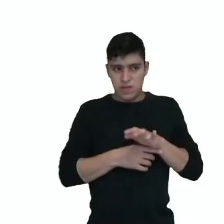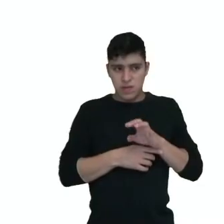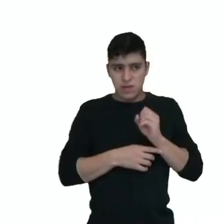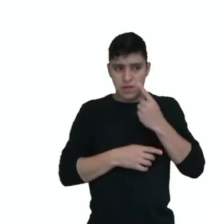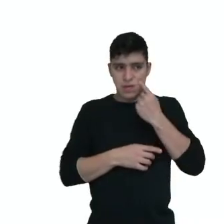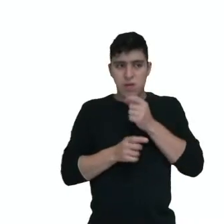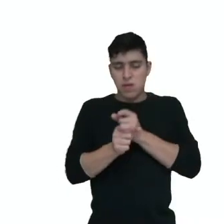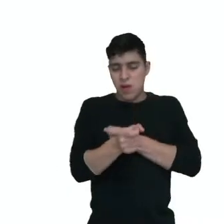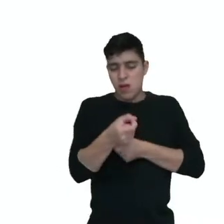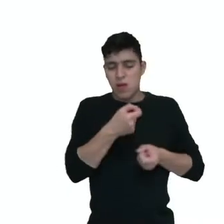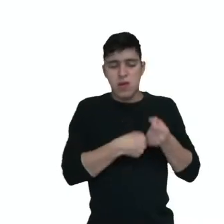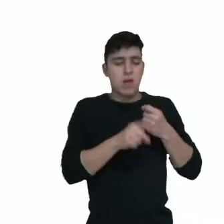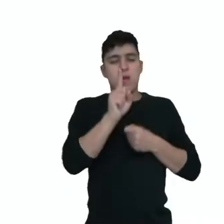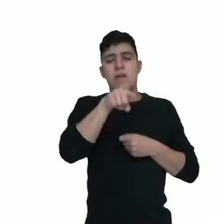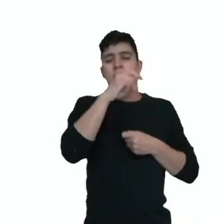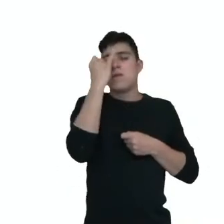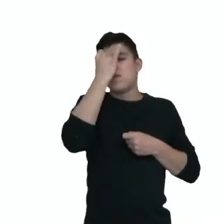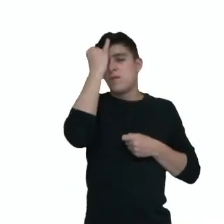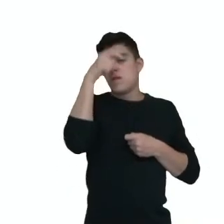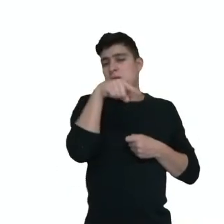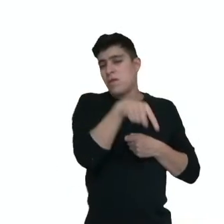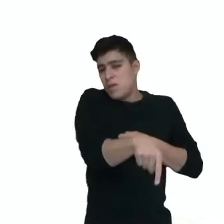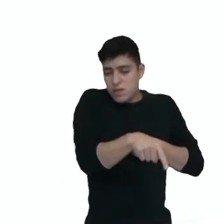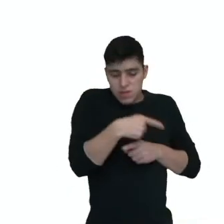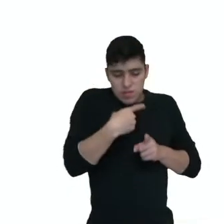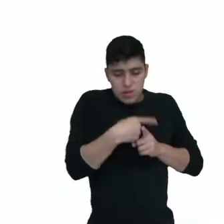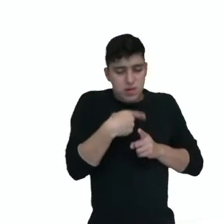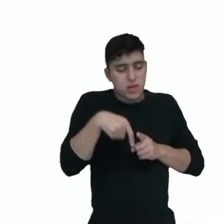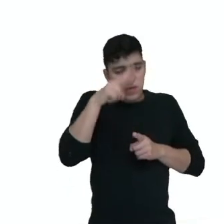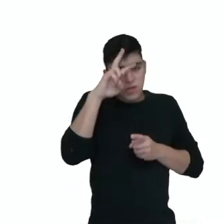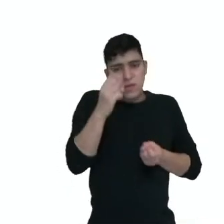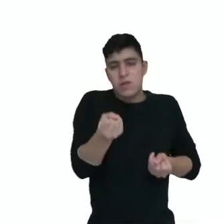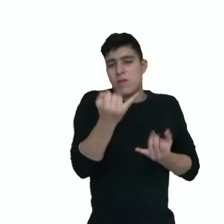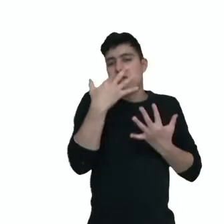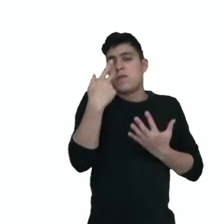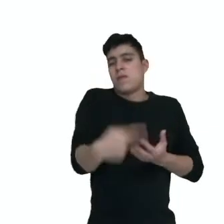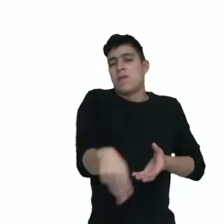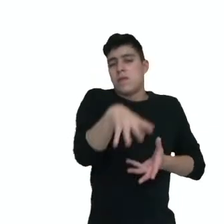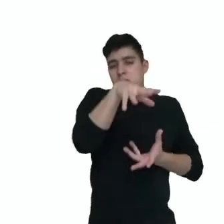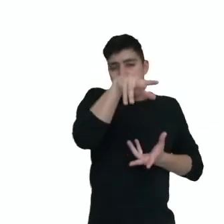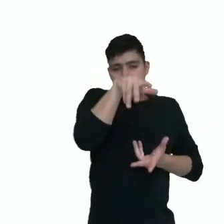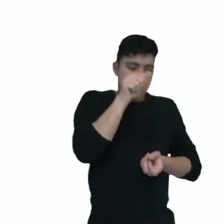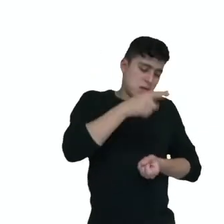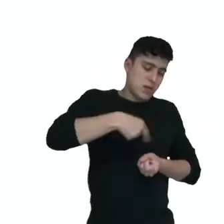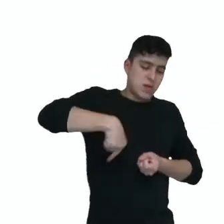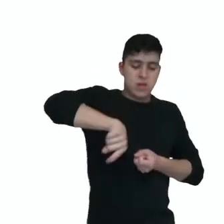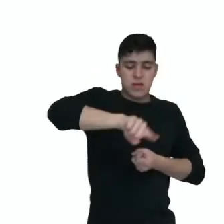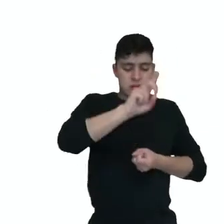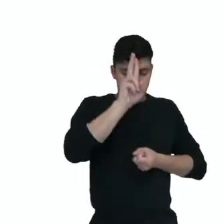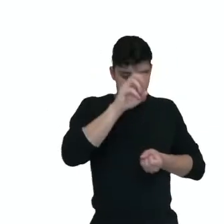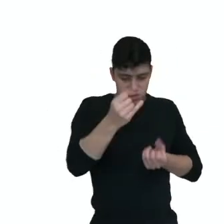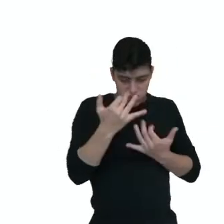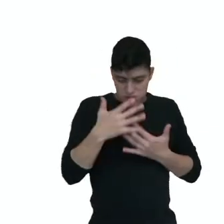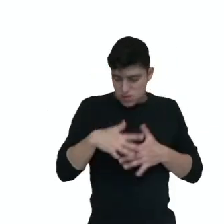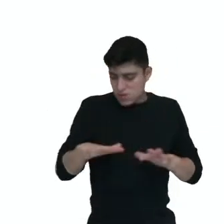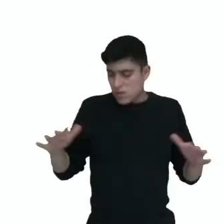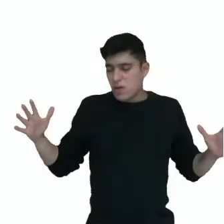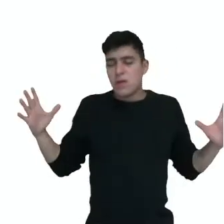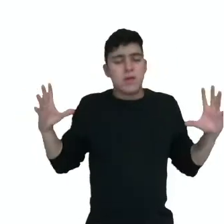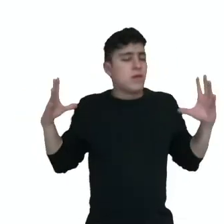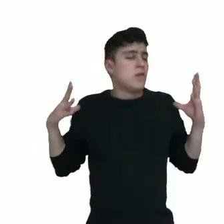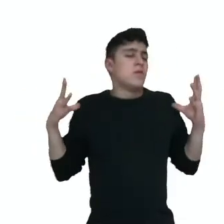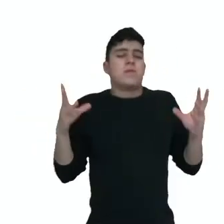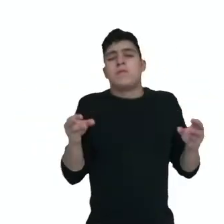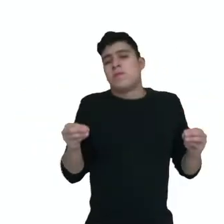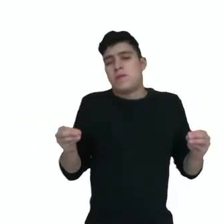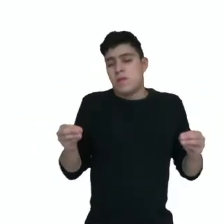aqui, são importantes microfósseis porque eles contam a história do planeta, né? Tá? Eles contam a história do oceano, né? Todos